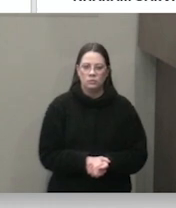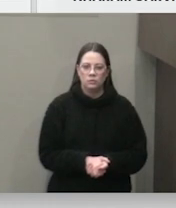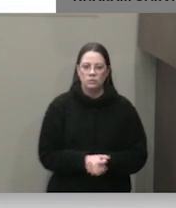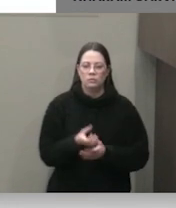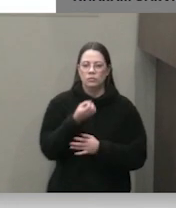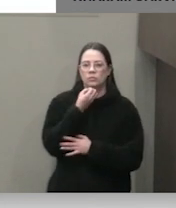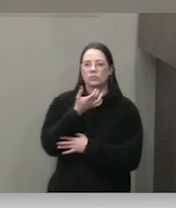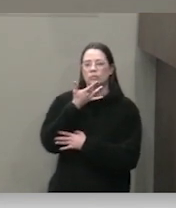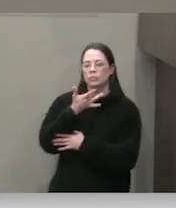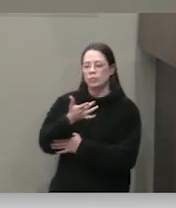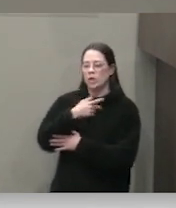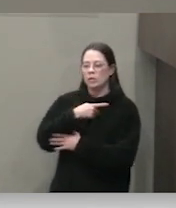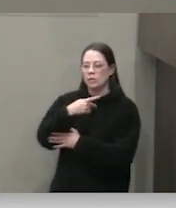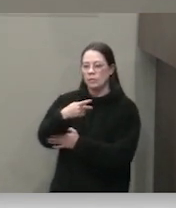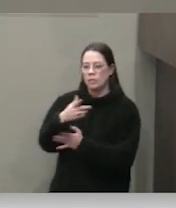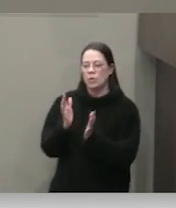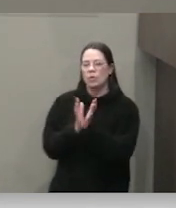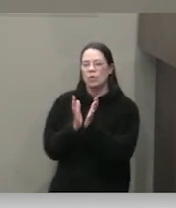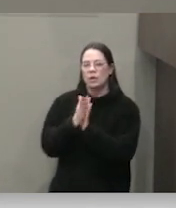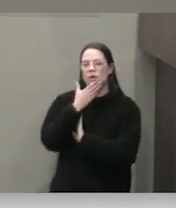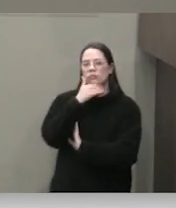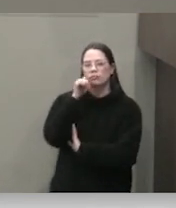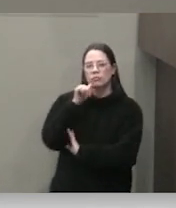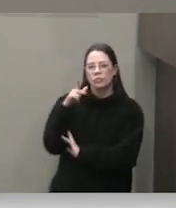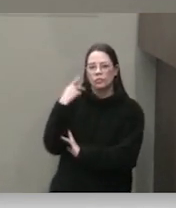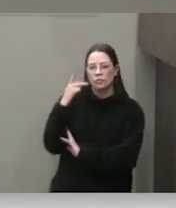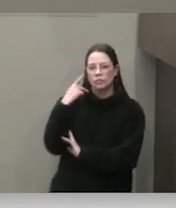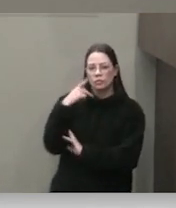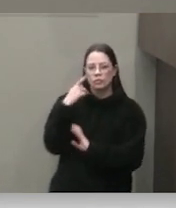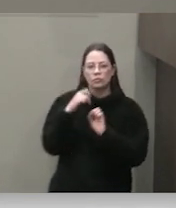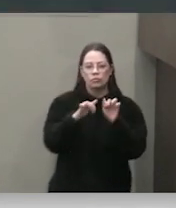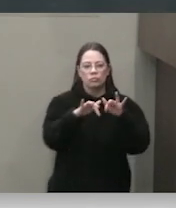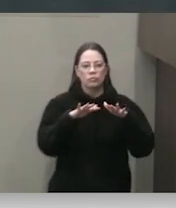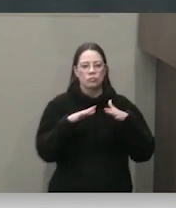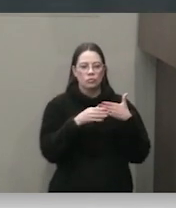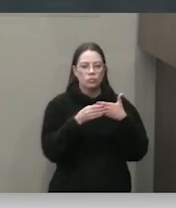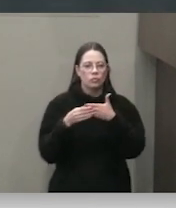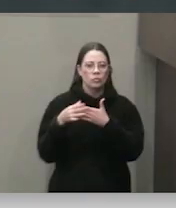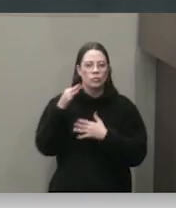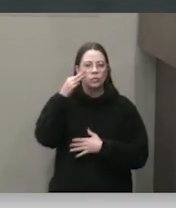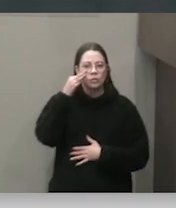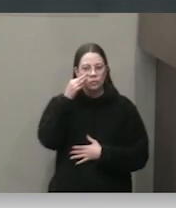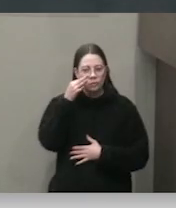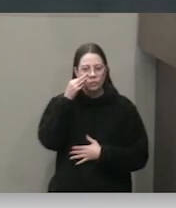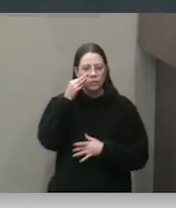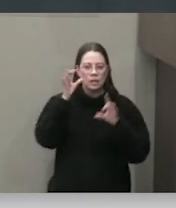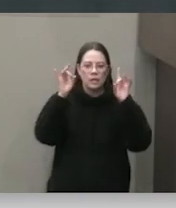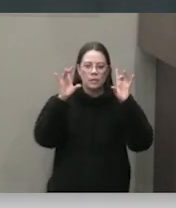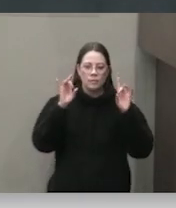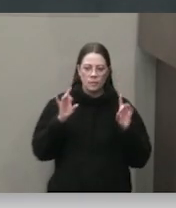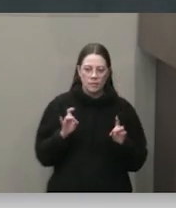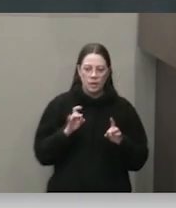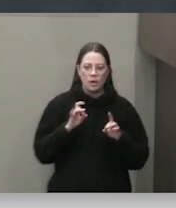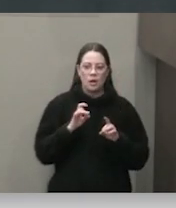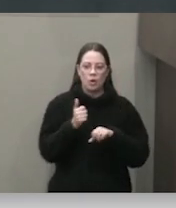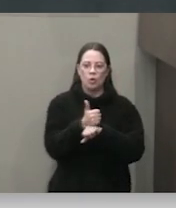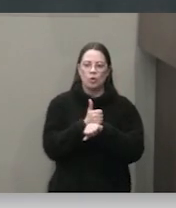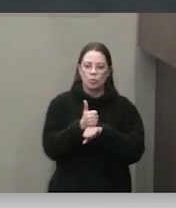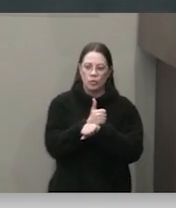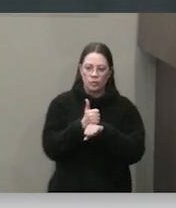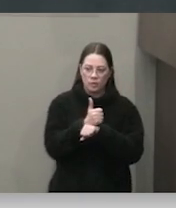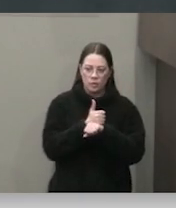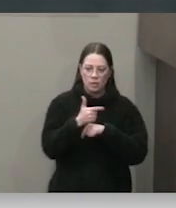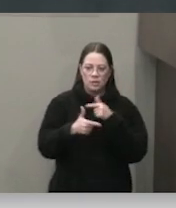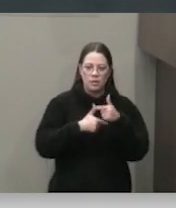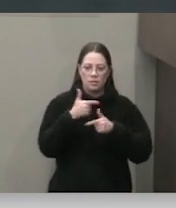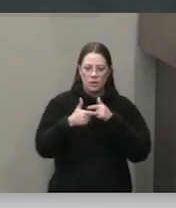Boa tarde, presidente, colegas vereadores e vereadoras, público que nos acompanha presencialmente, em especial os colaboradores da CODEPAS, que se